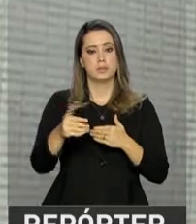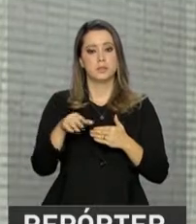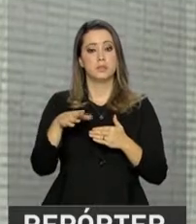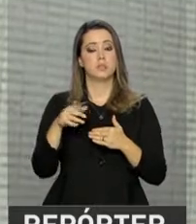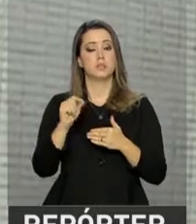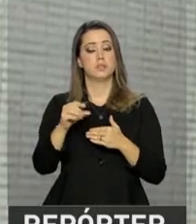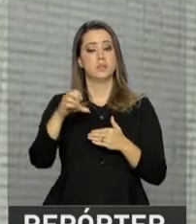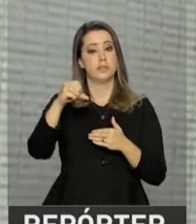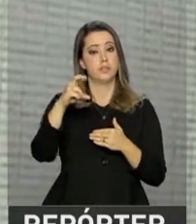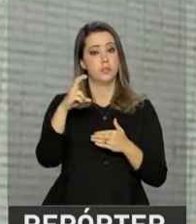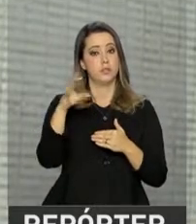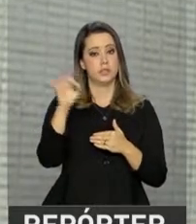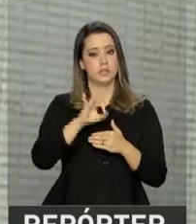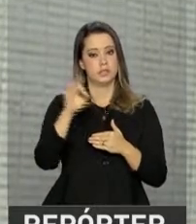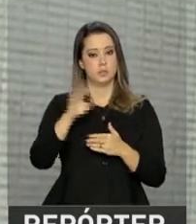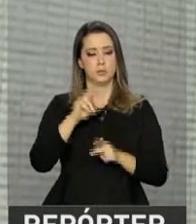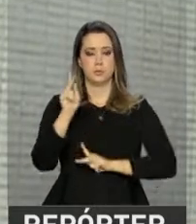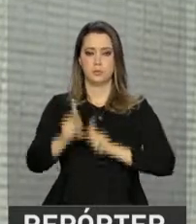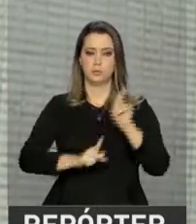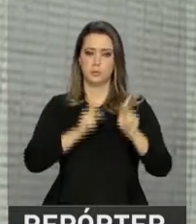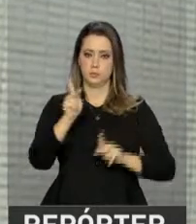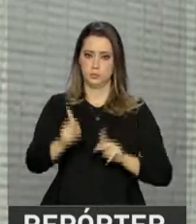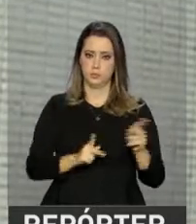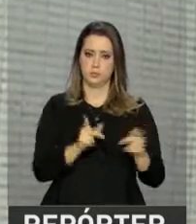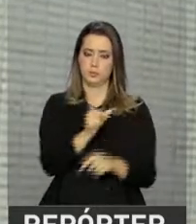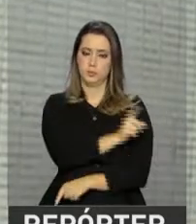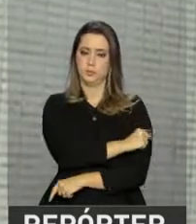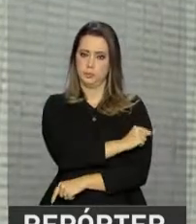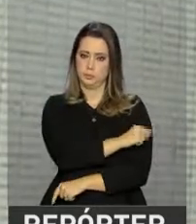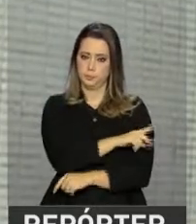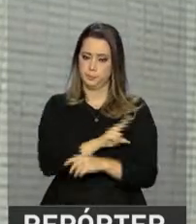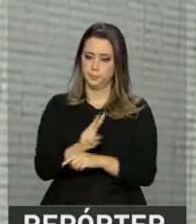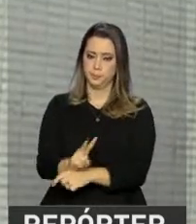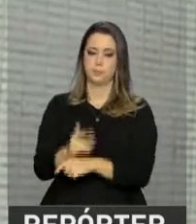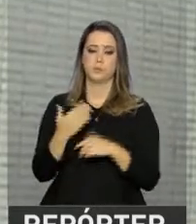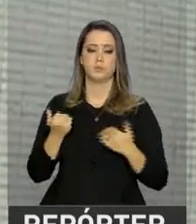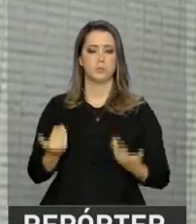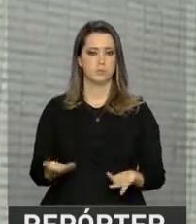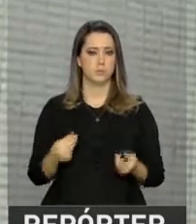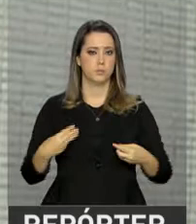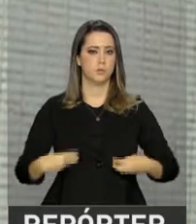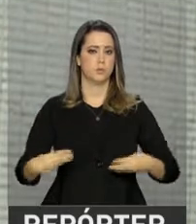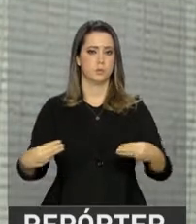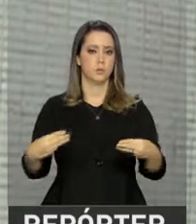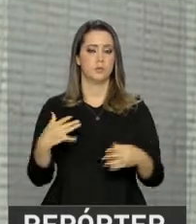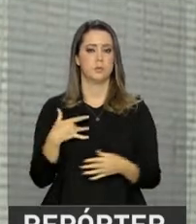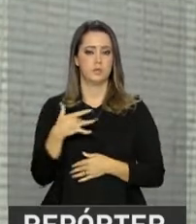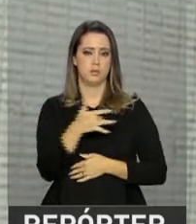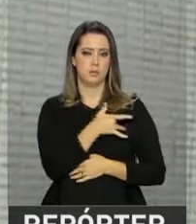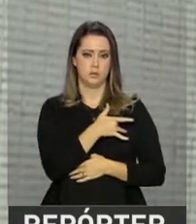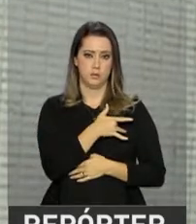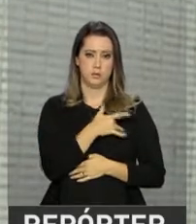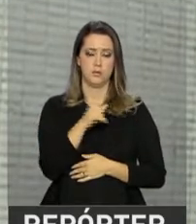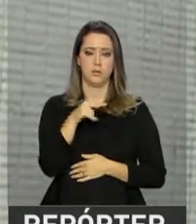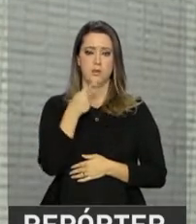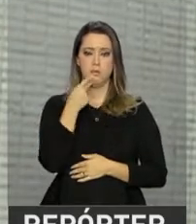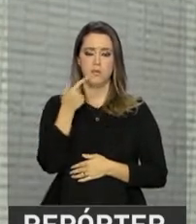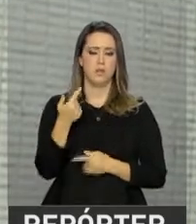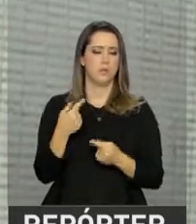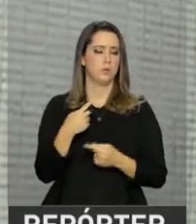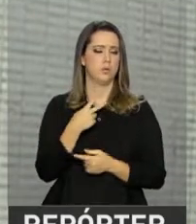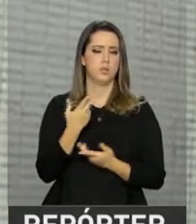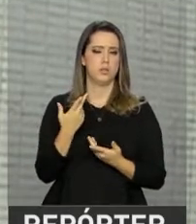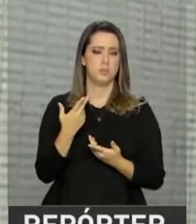até que 95% do público-alvo seja imunizado. O ministro da Saúde, Ricardo Barros, descartou